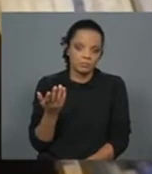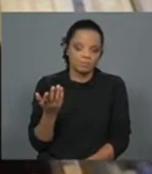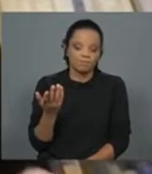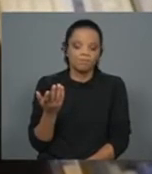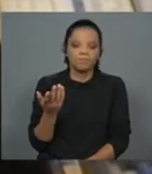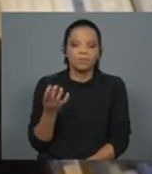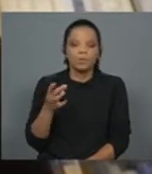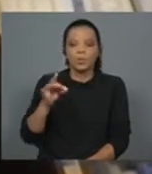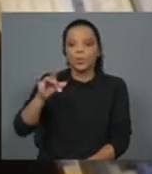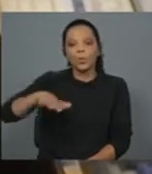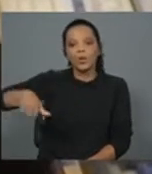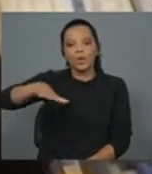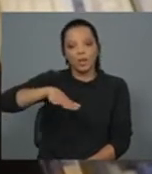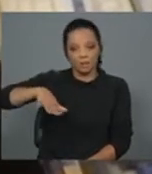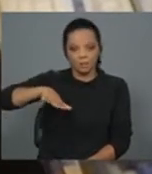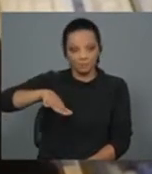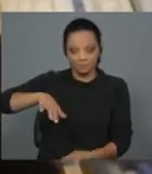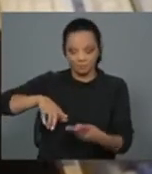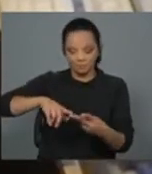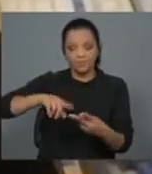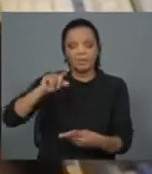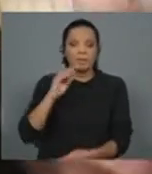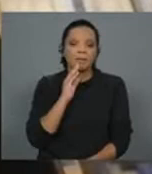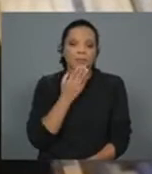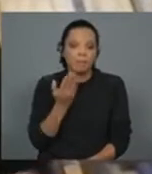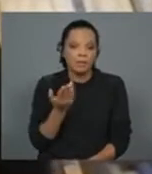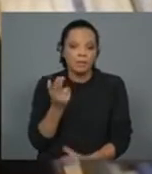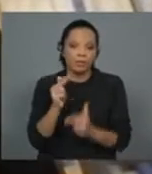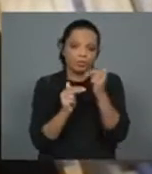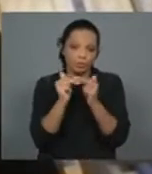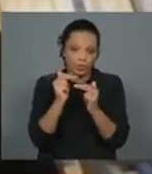do local onde estamos, depende da construção.